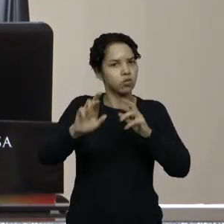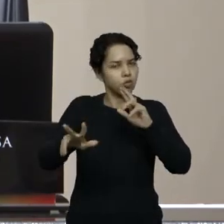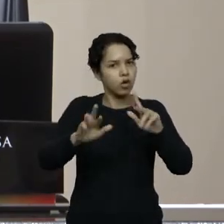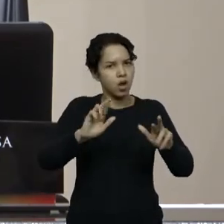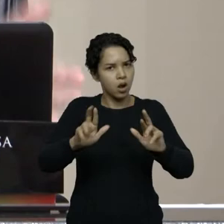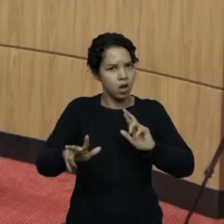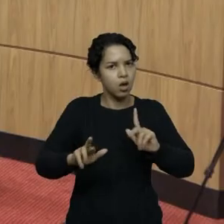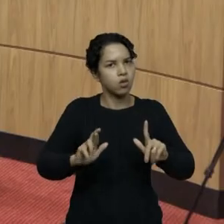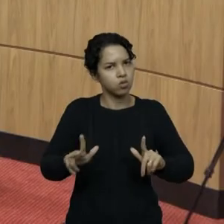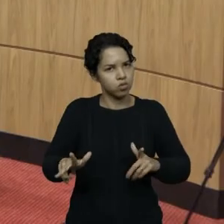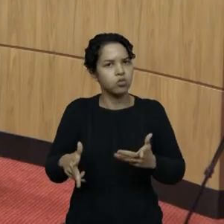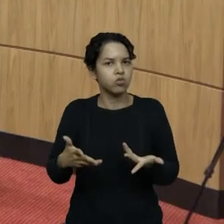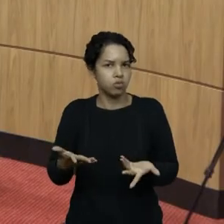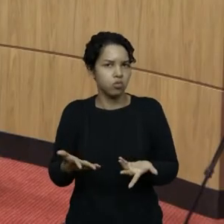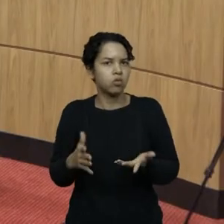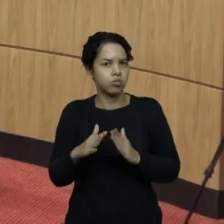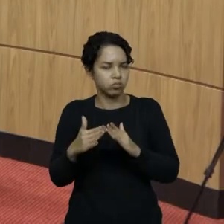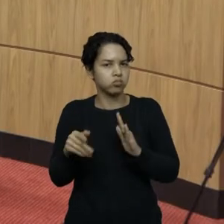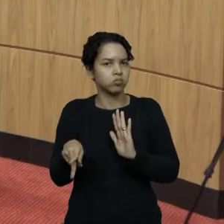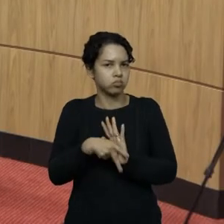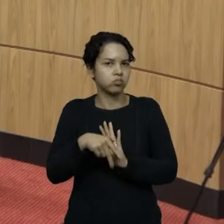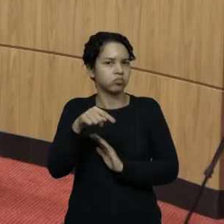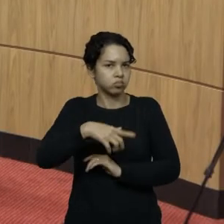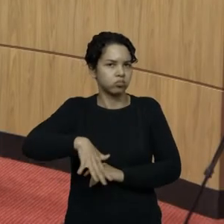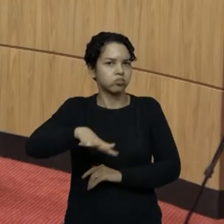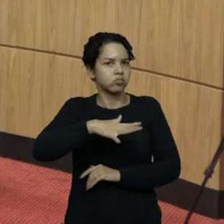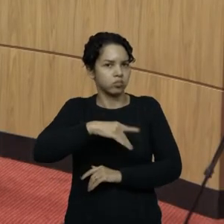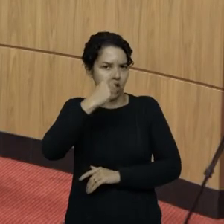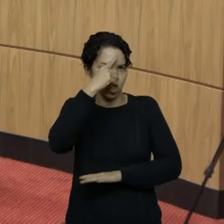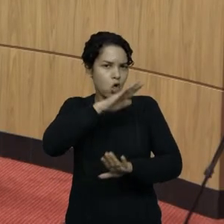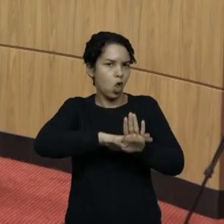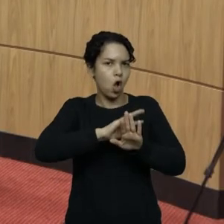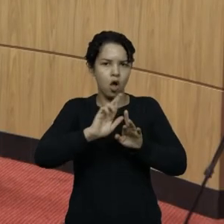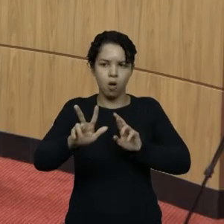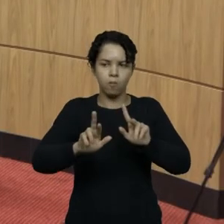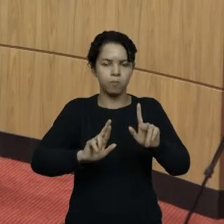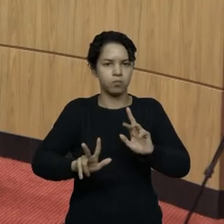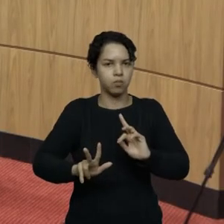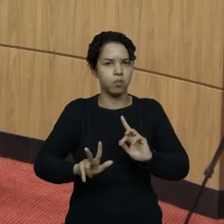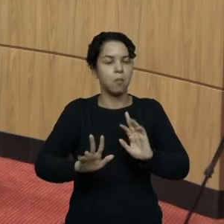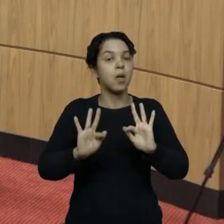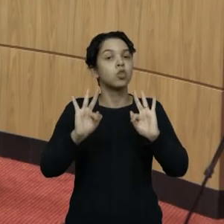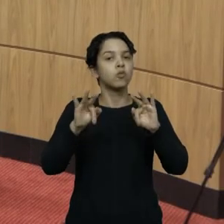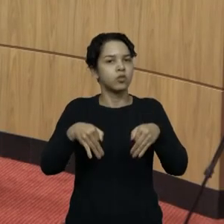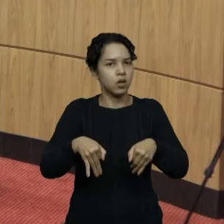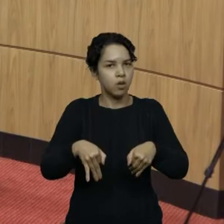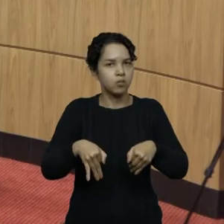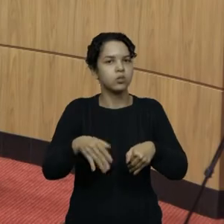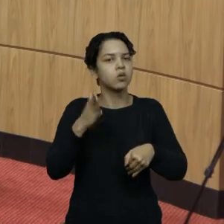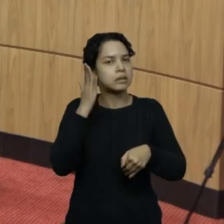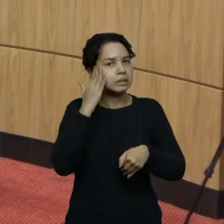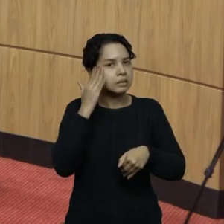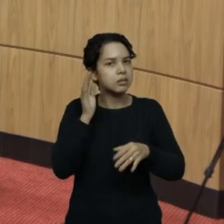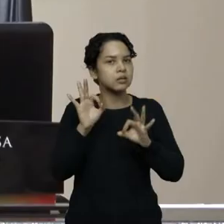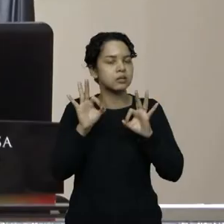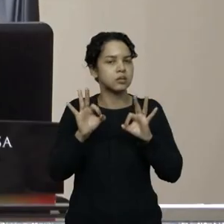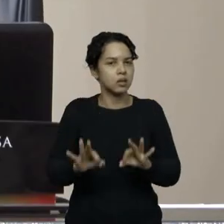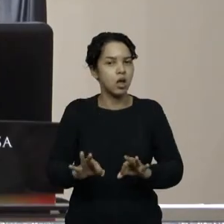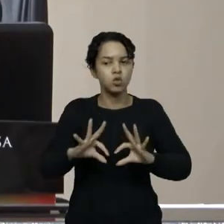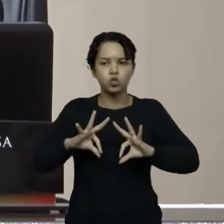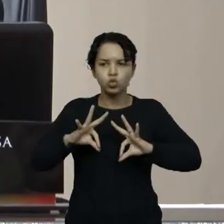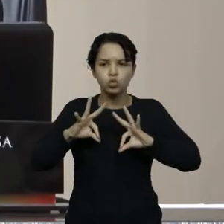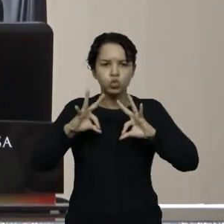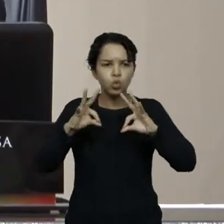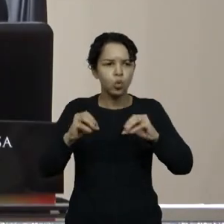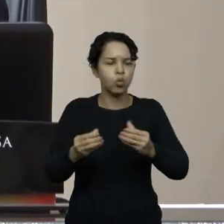uma casa de diferentes diferenças de ideológicas Mas no fim eu tenho absoluta certeza todos